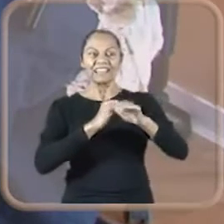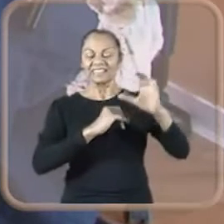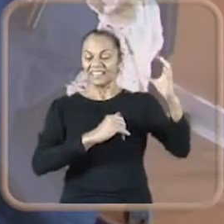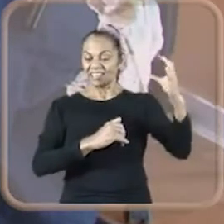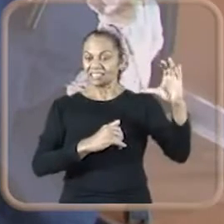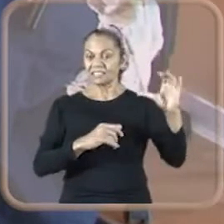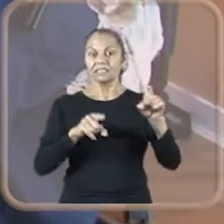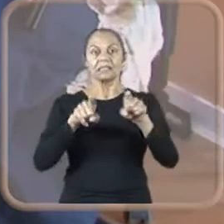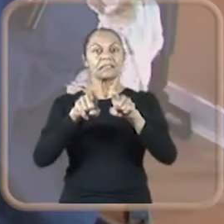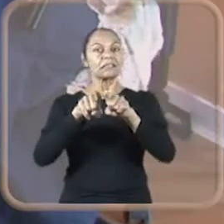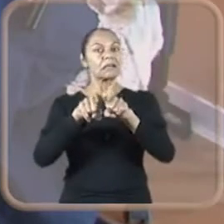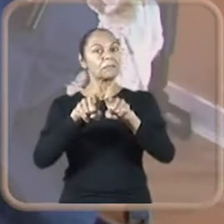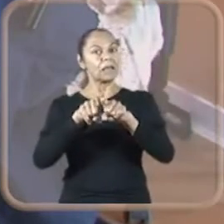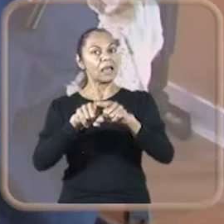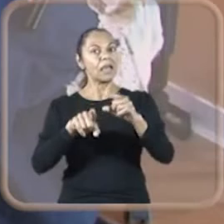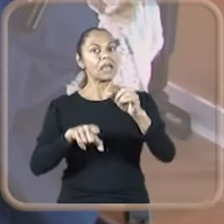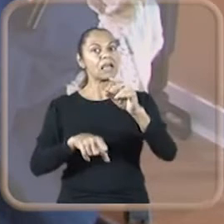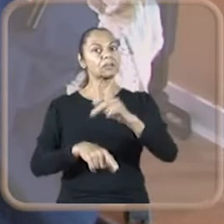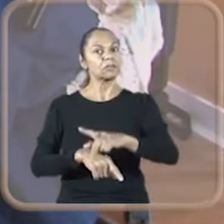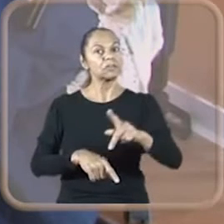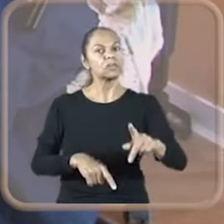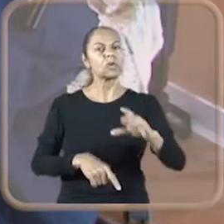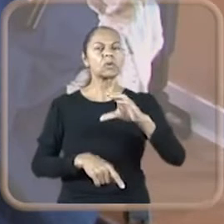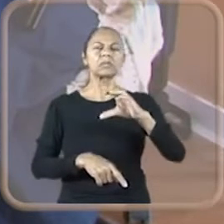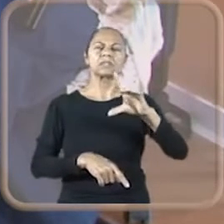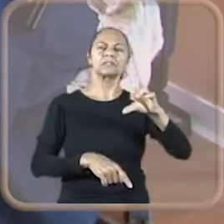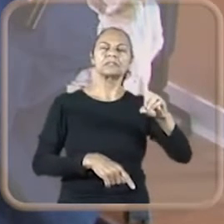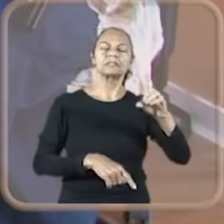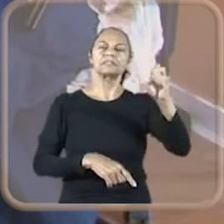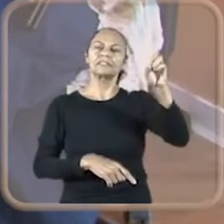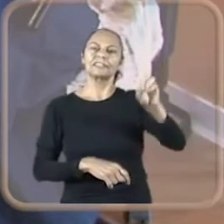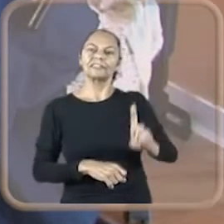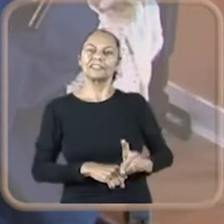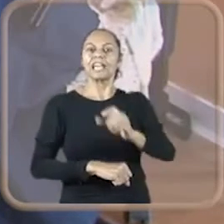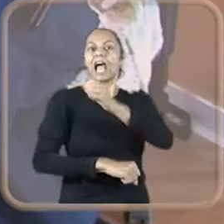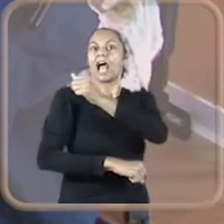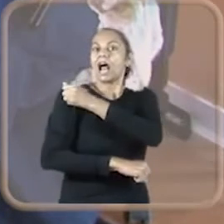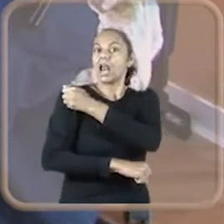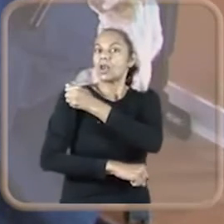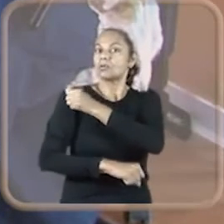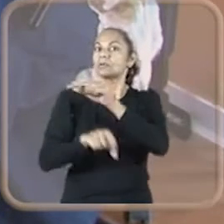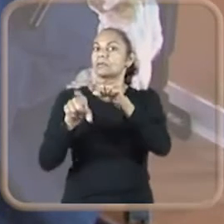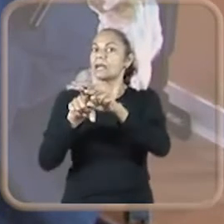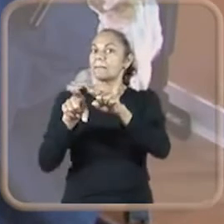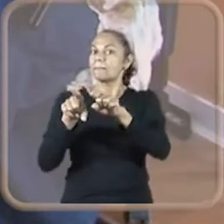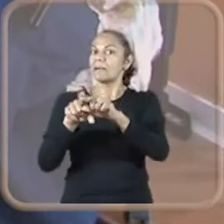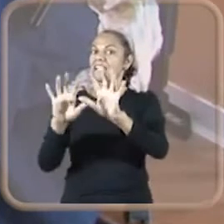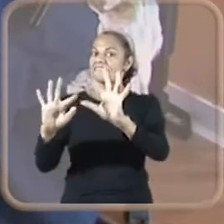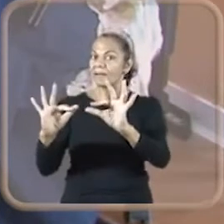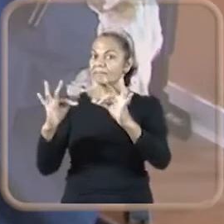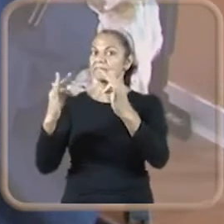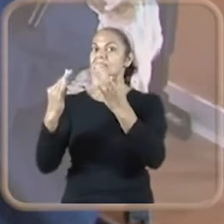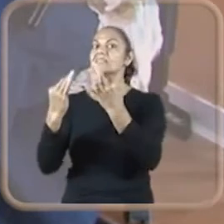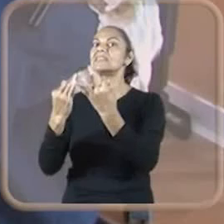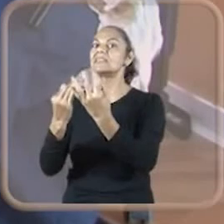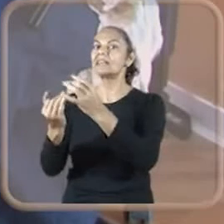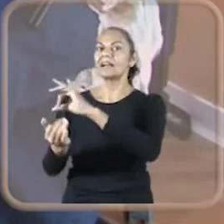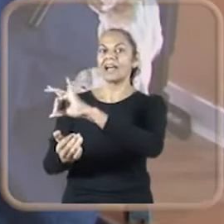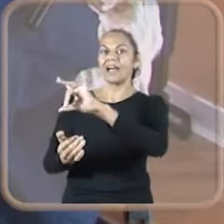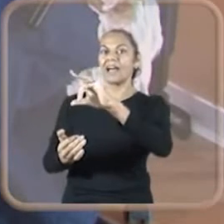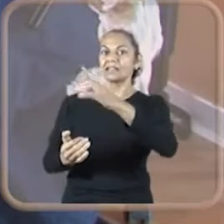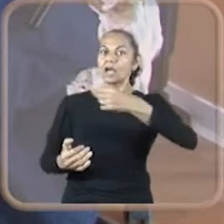tê-la aqui em Cariacica, né, e que aos professores, aos coordenadores, diretores, aos alunos e seus